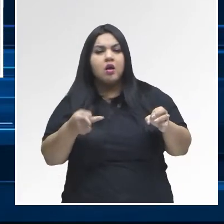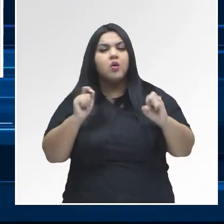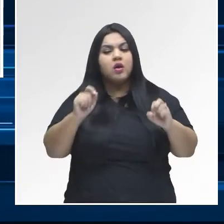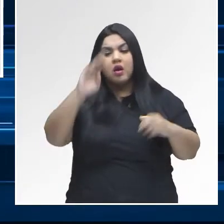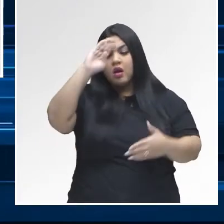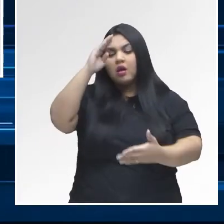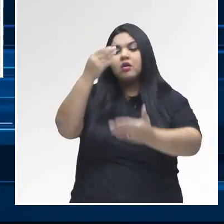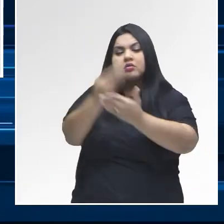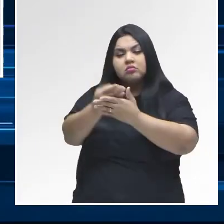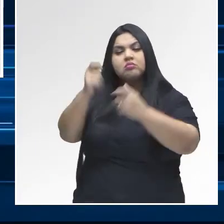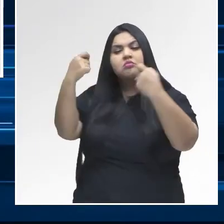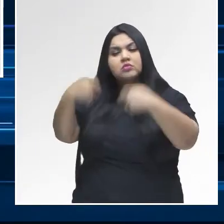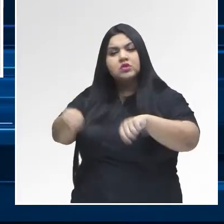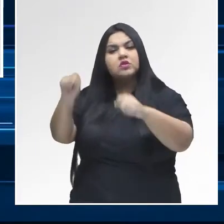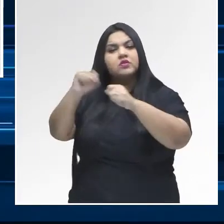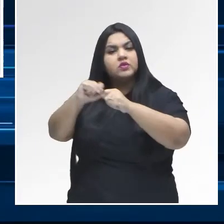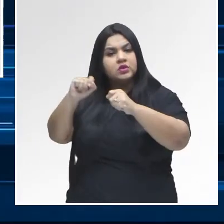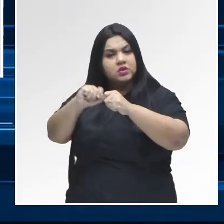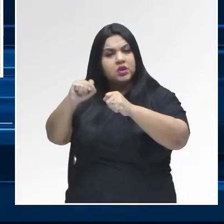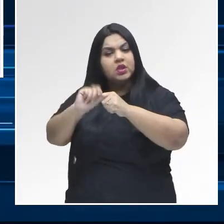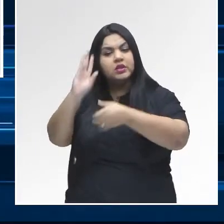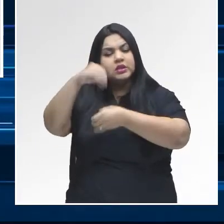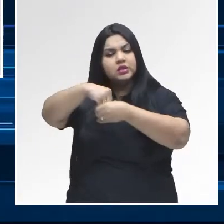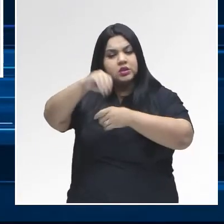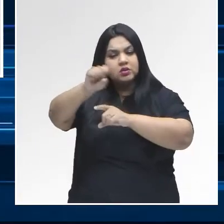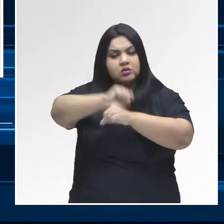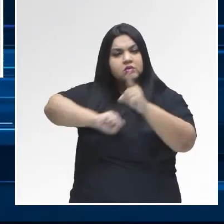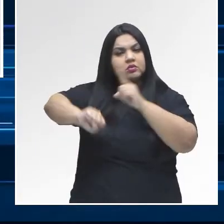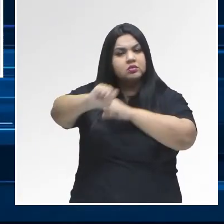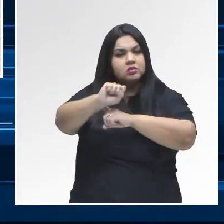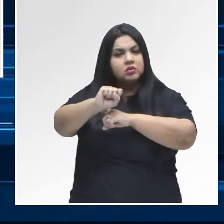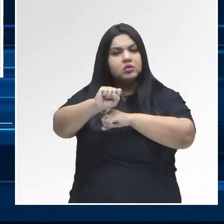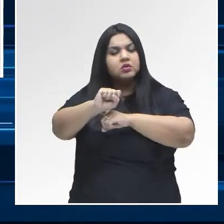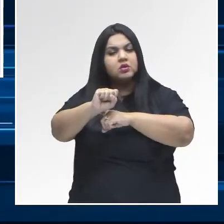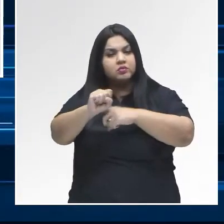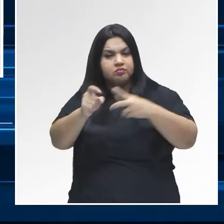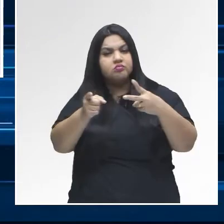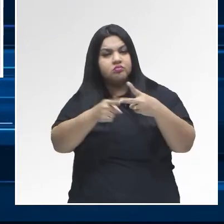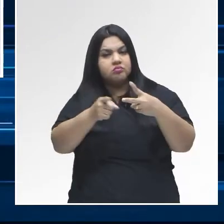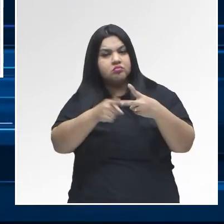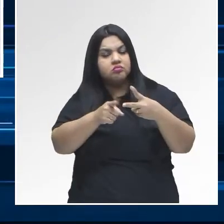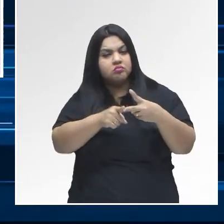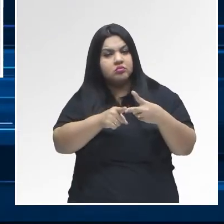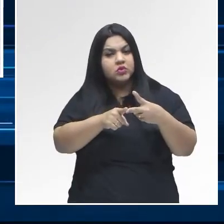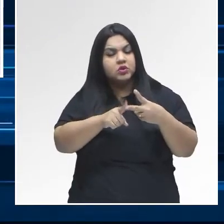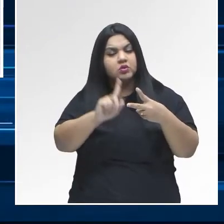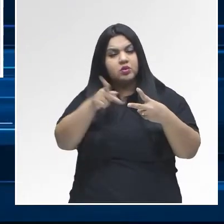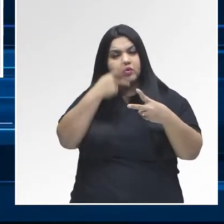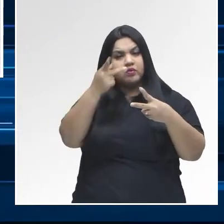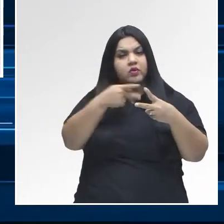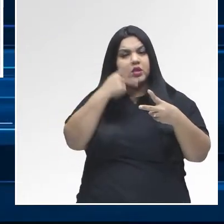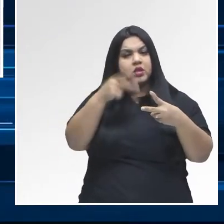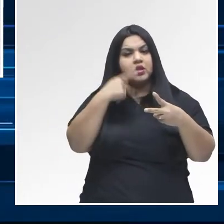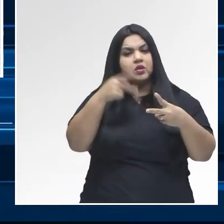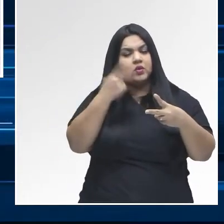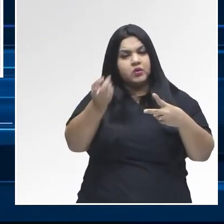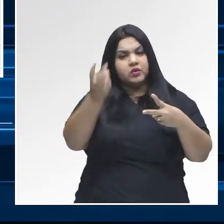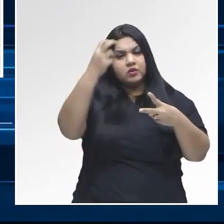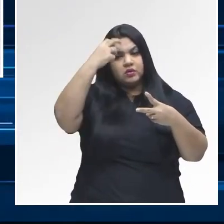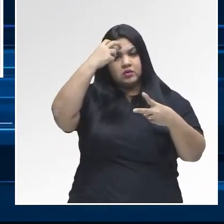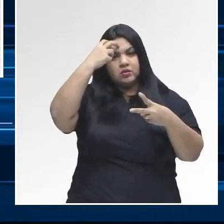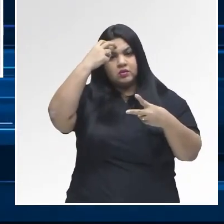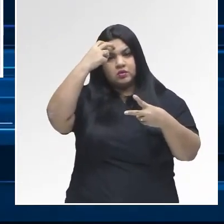deve ser feito em determinada situação social. Então, isso é cultura imaterial. Então, quando nós falamos hoje em